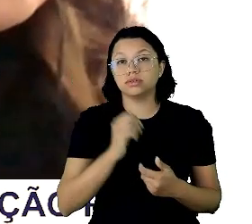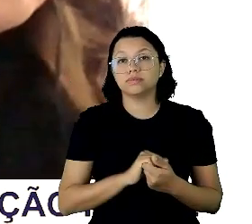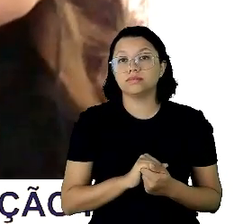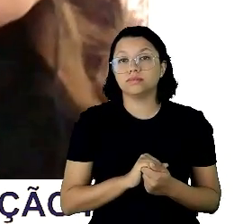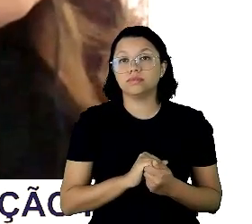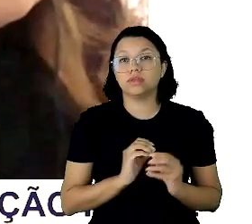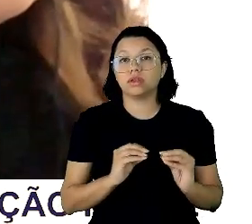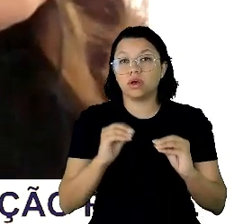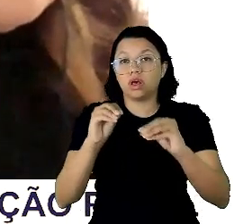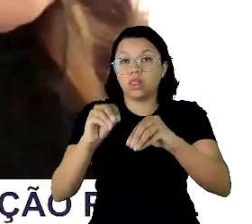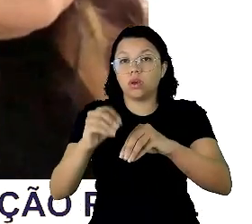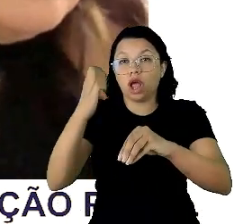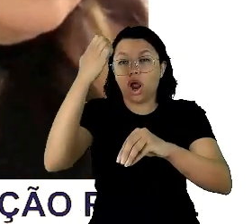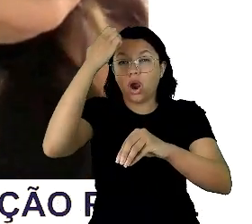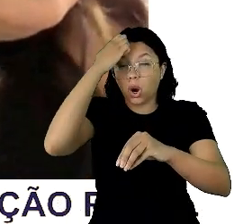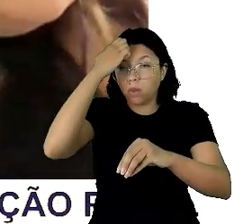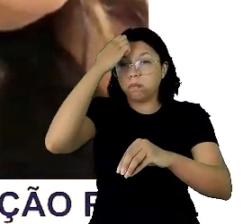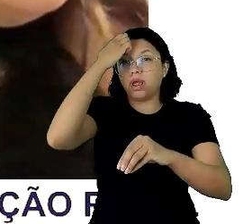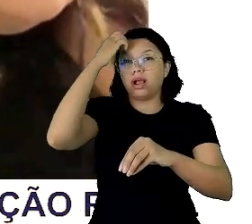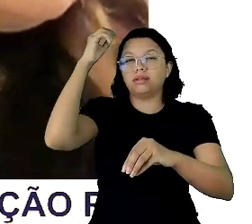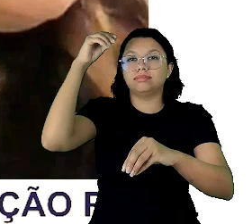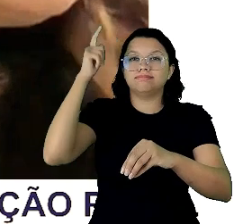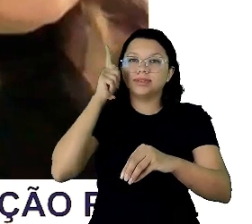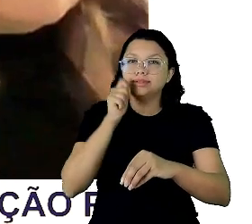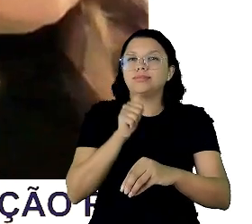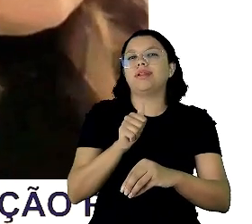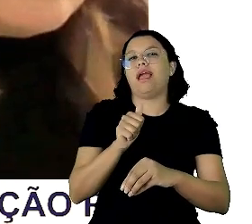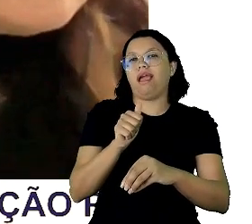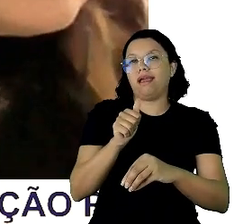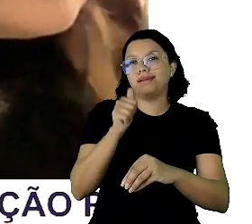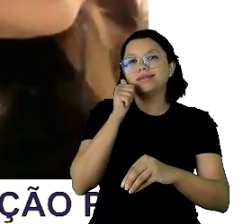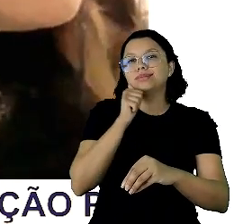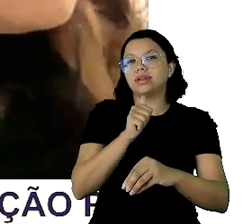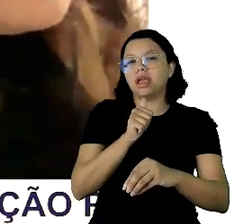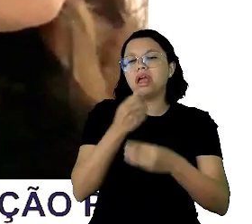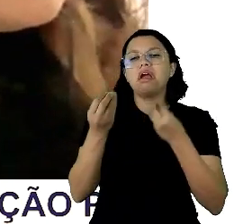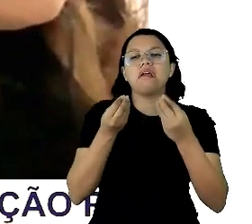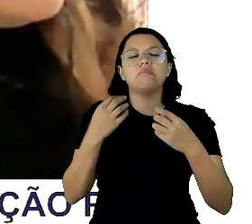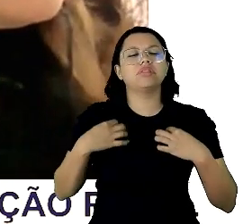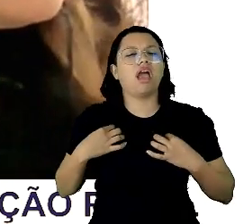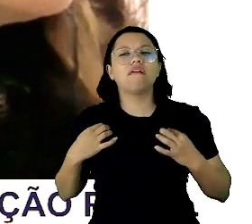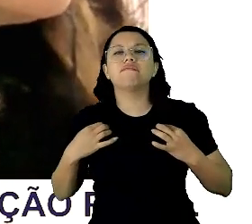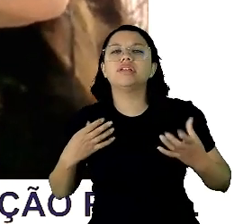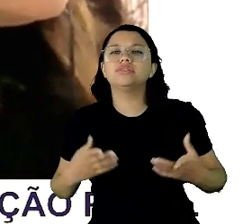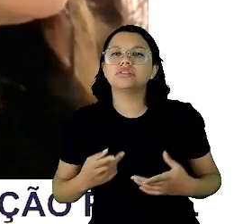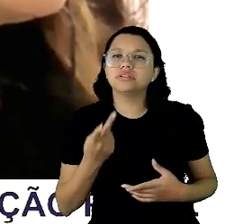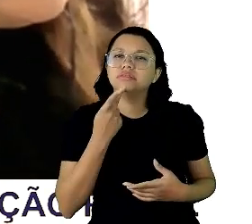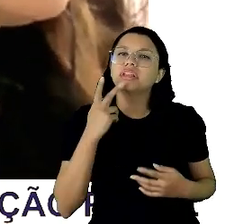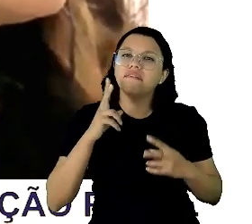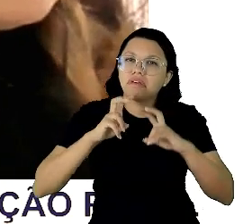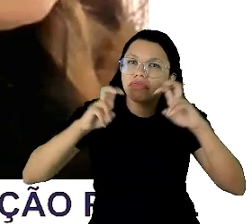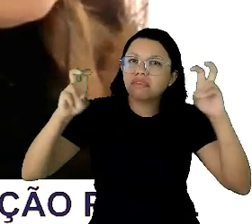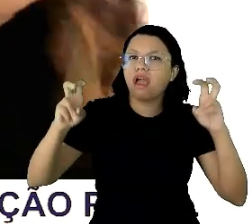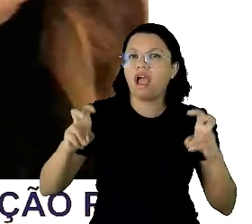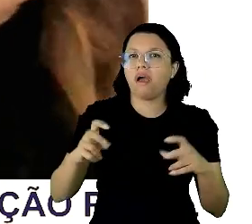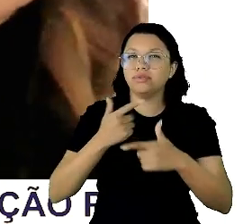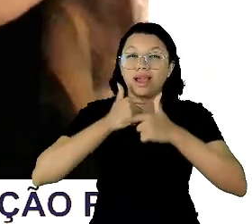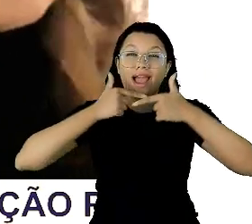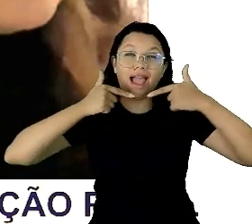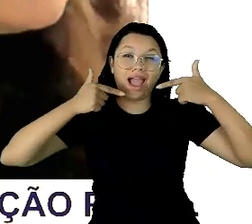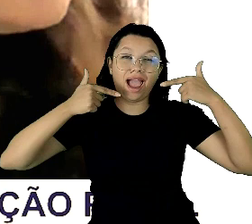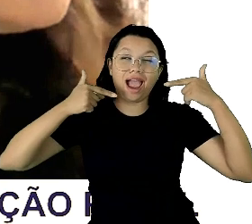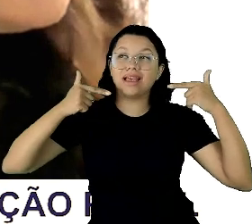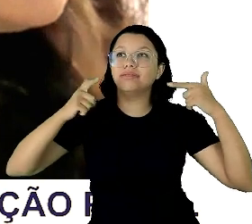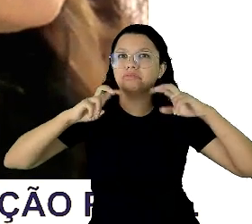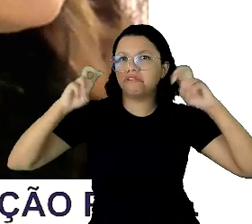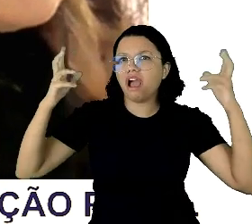às mulheres, essa coisa de como estava vestindo, como é que estava se portando, estava falando alto, rindo em público, enfim,